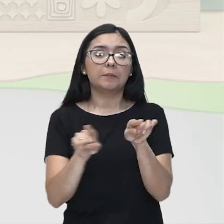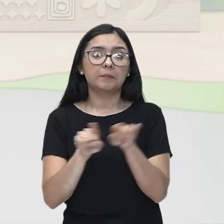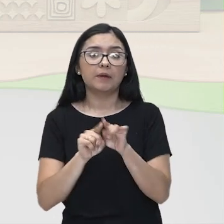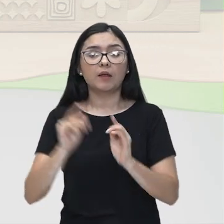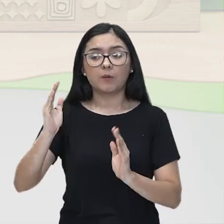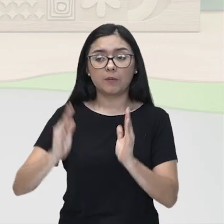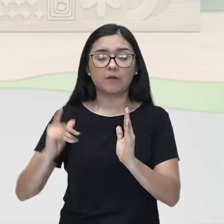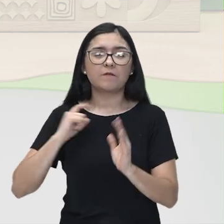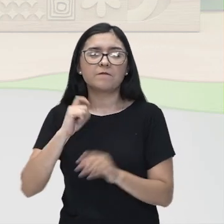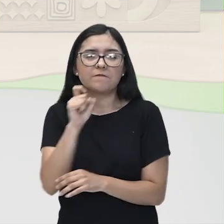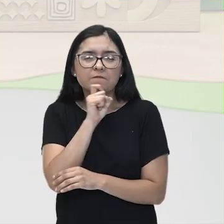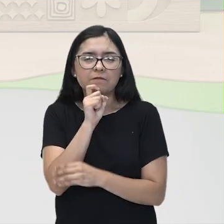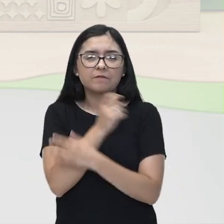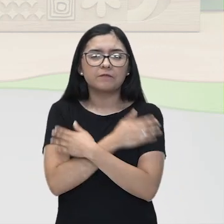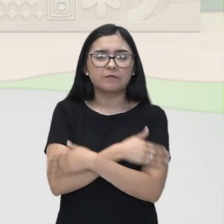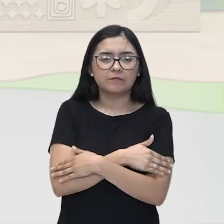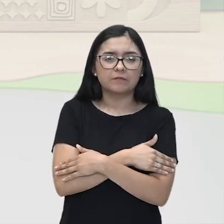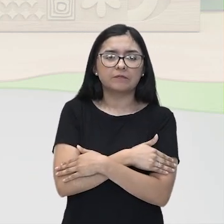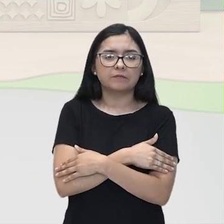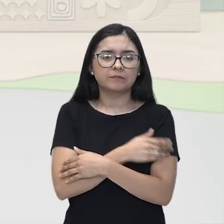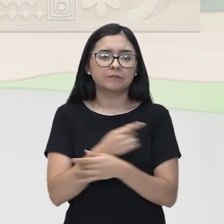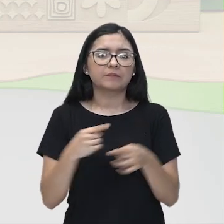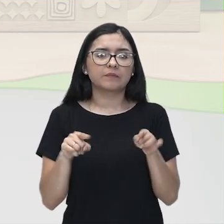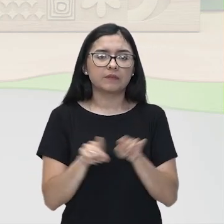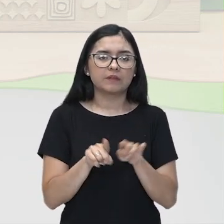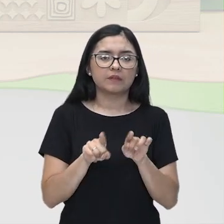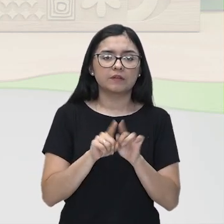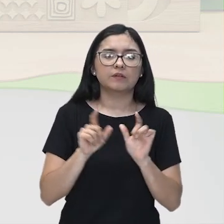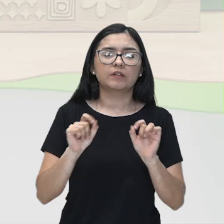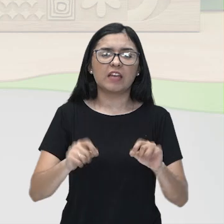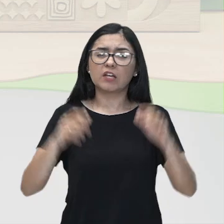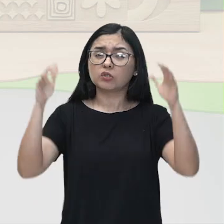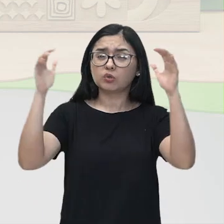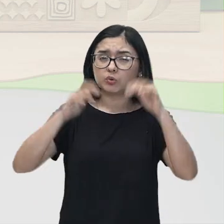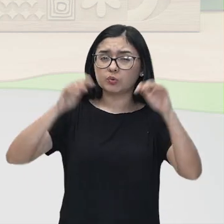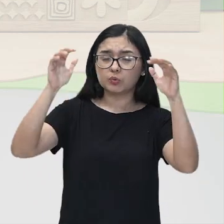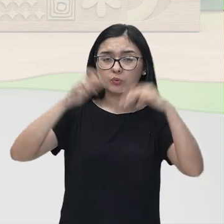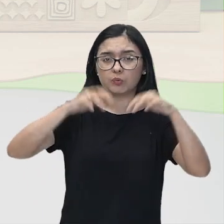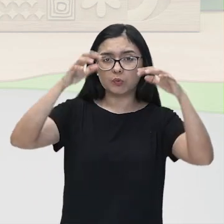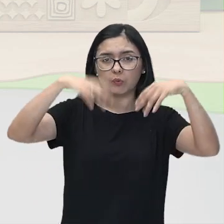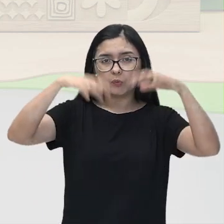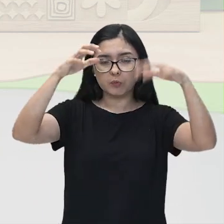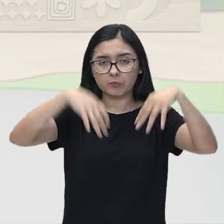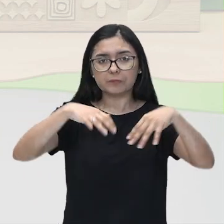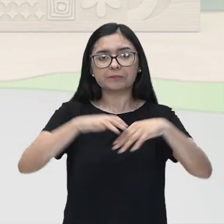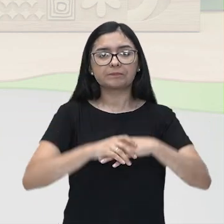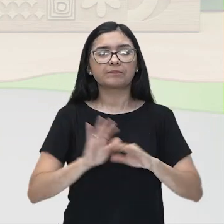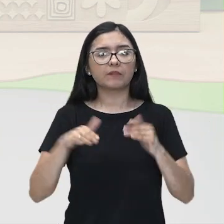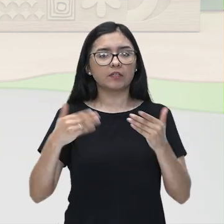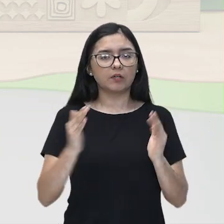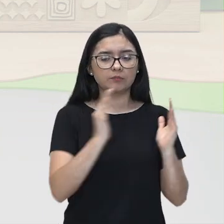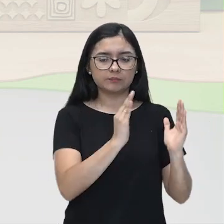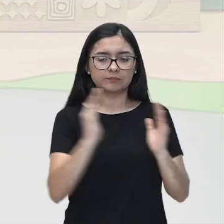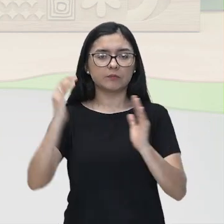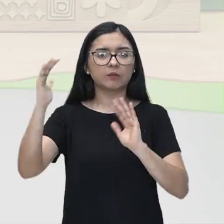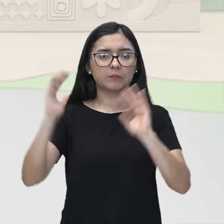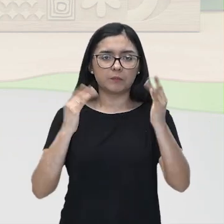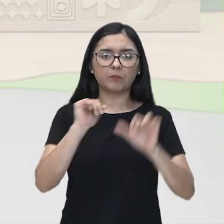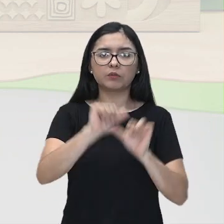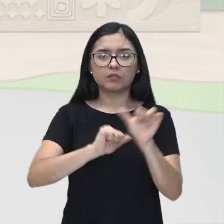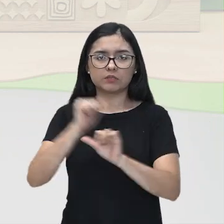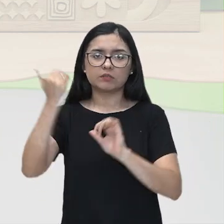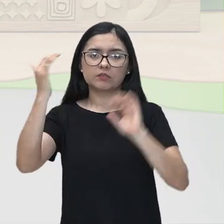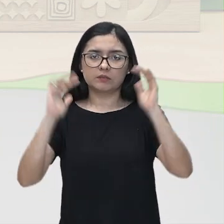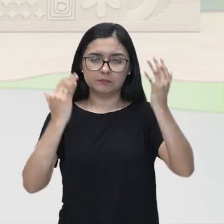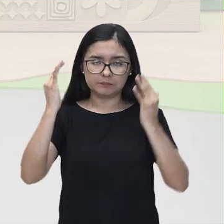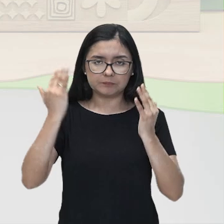inverno, para nós, é a época do quê? Das chuvas. Então, as estações do ano ocorrem